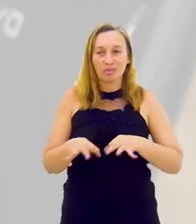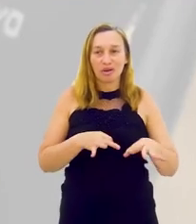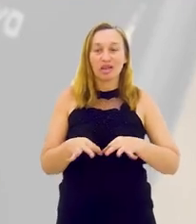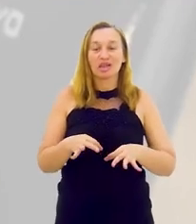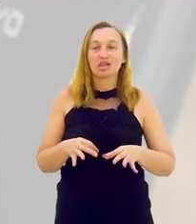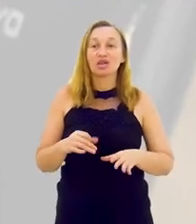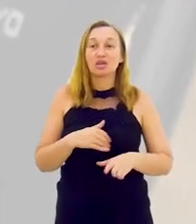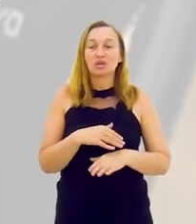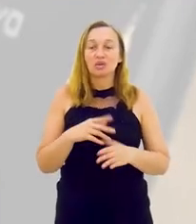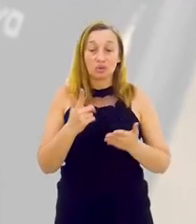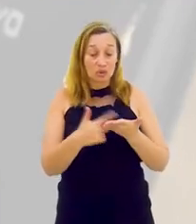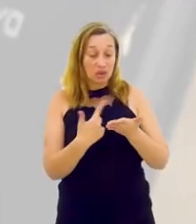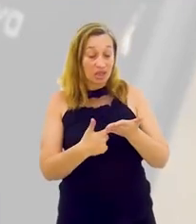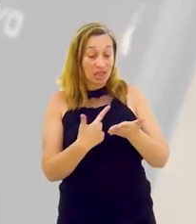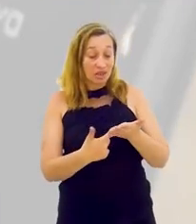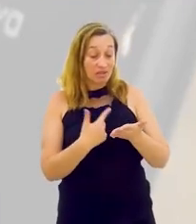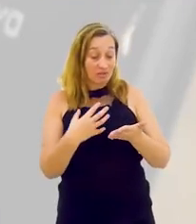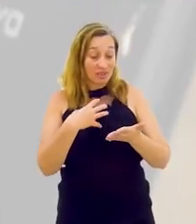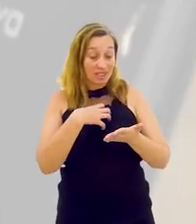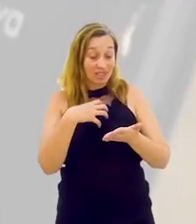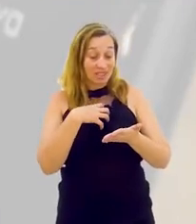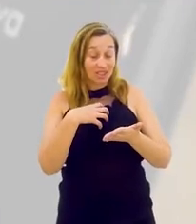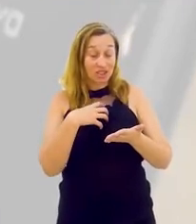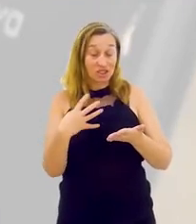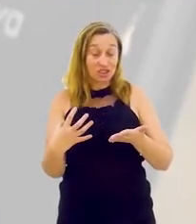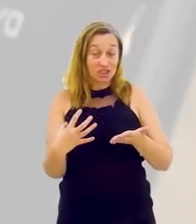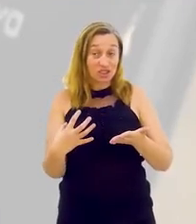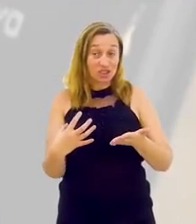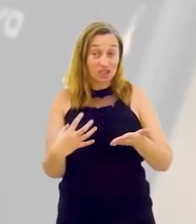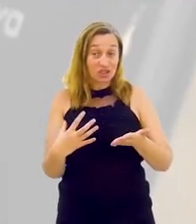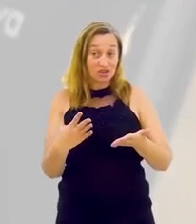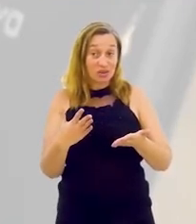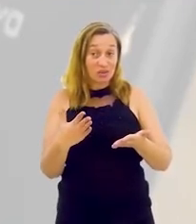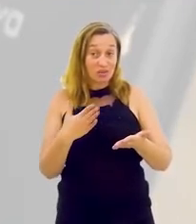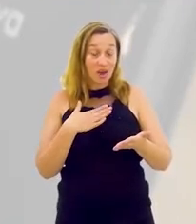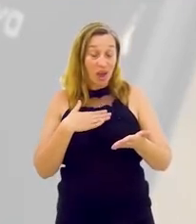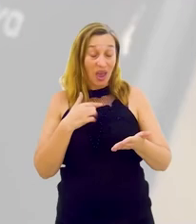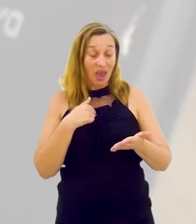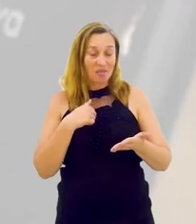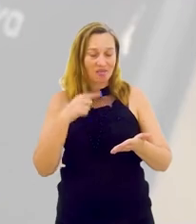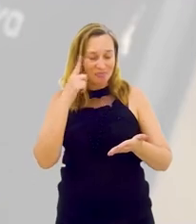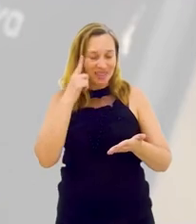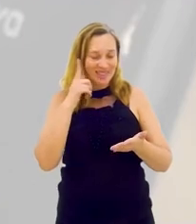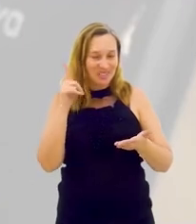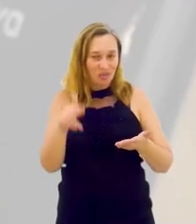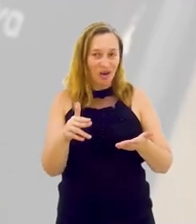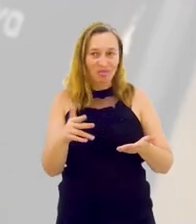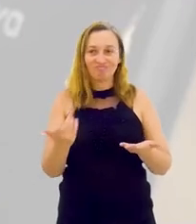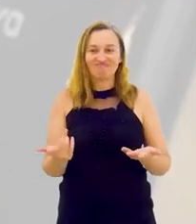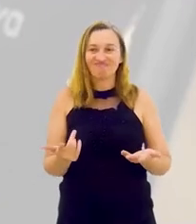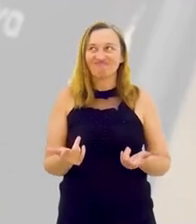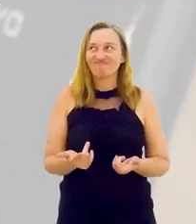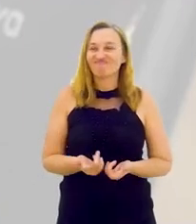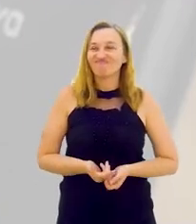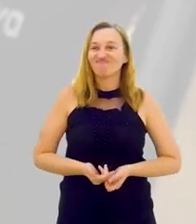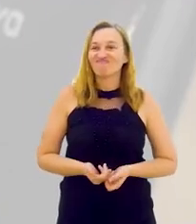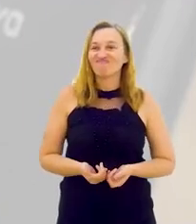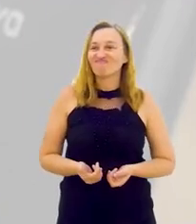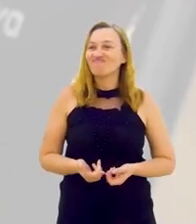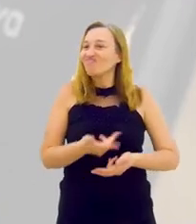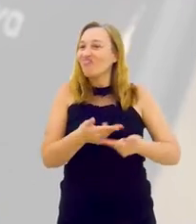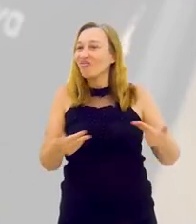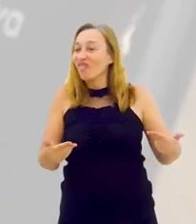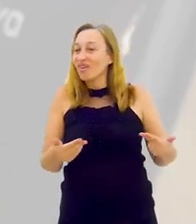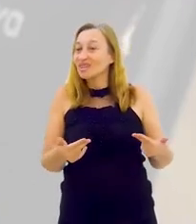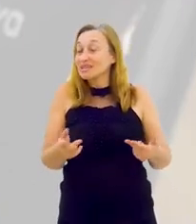mundo que lê vai se sentir dono do livro, vai se sentir como... Eu também penso assim, vocês vão ver, não tem nada de... Tem